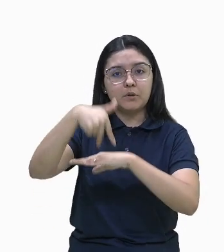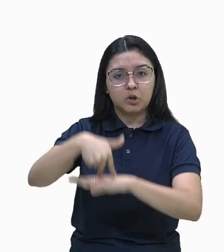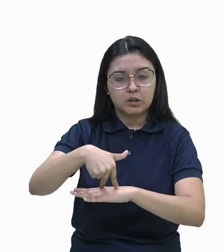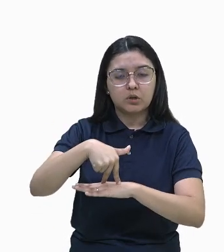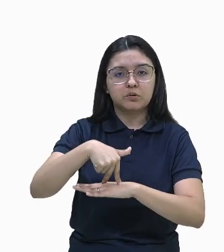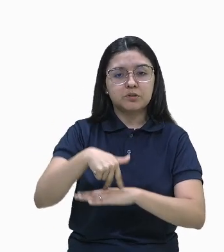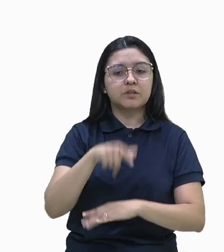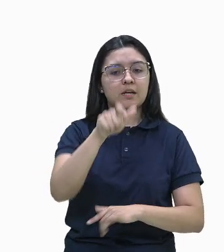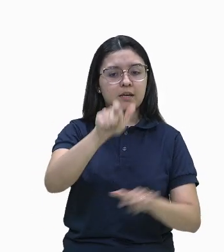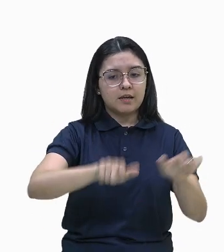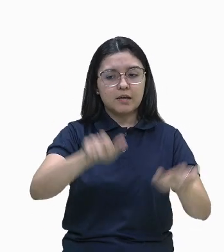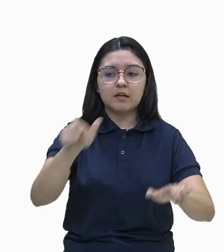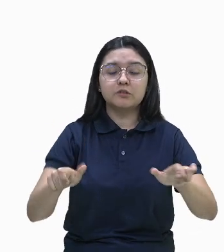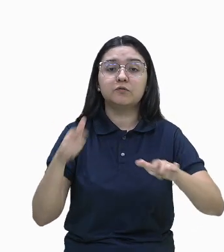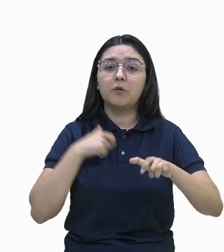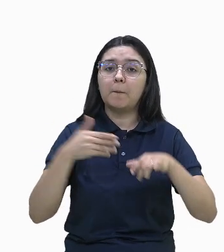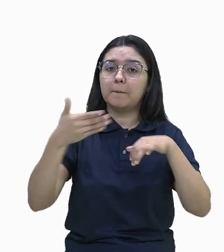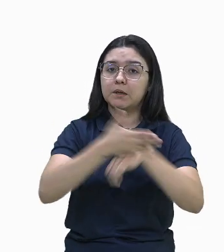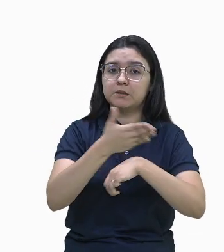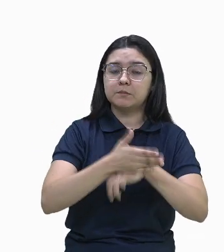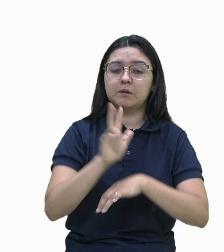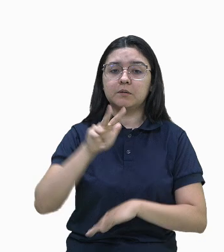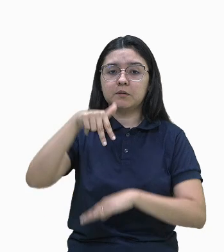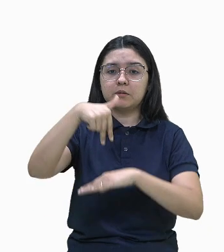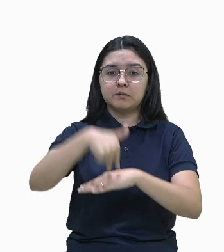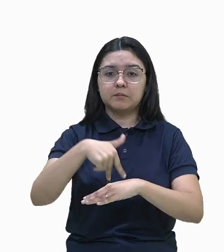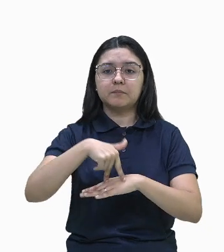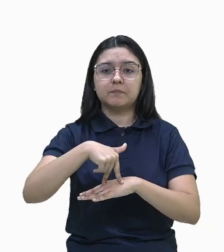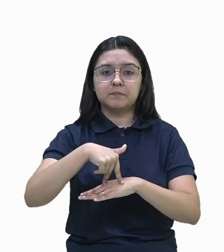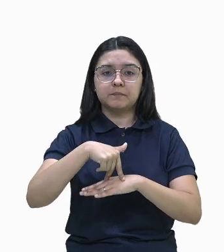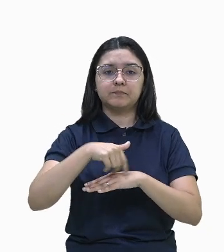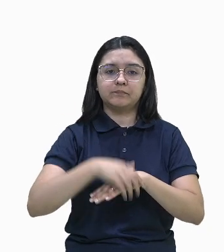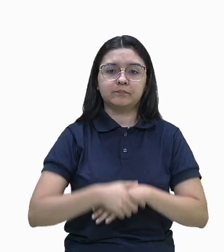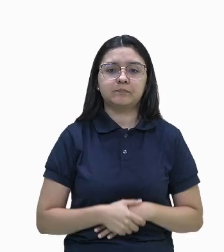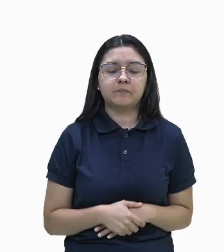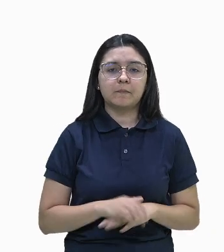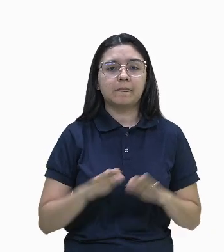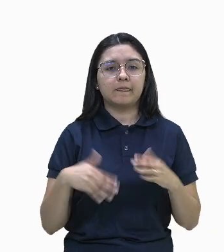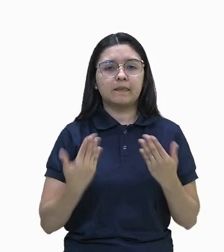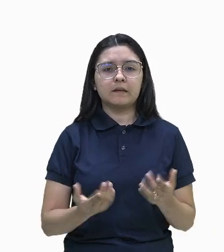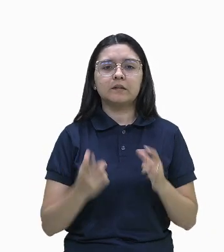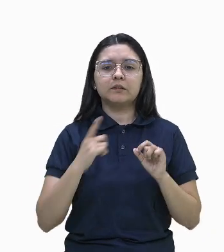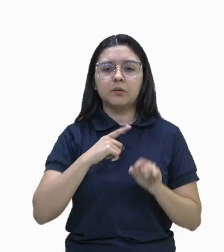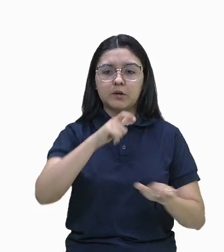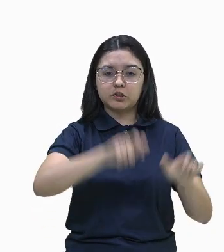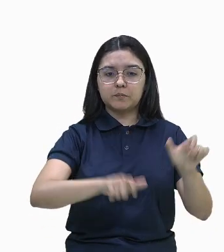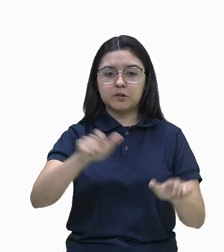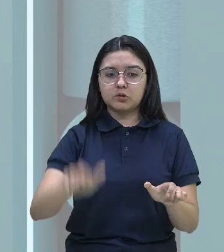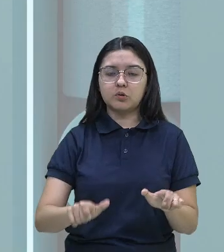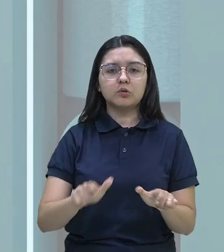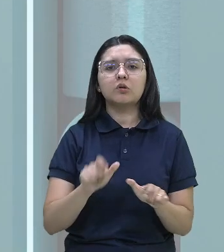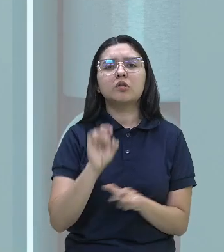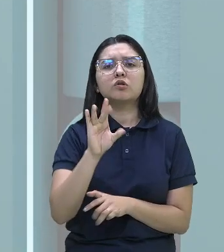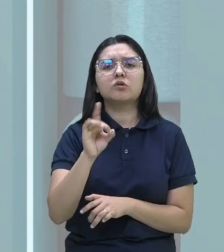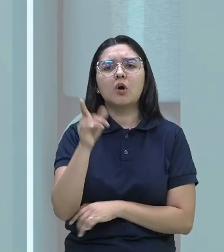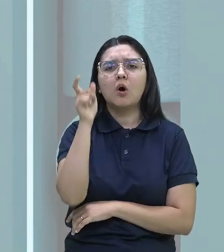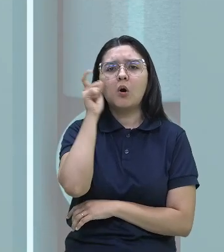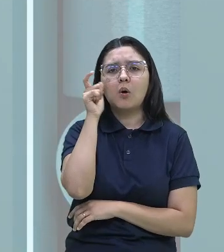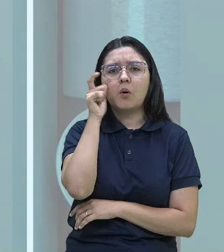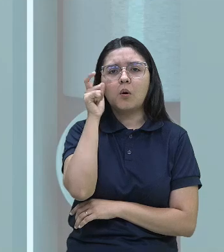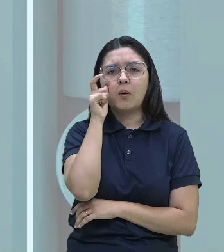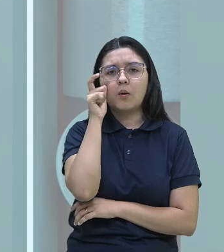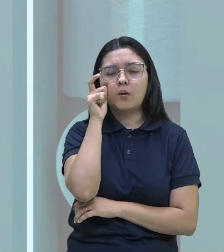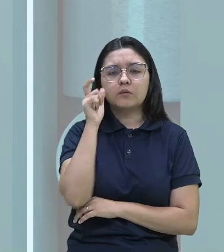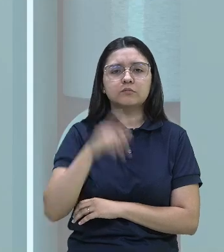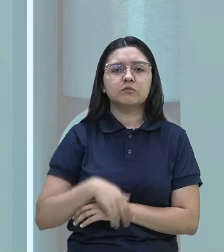seja protagonista e transformador da ação dramática. Então, o espectador não vai ser apenas como se fosse uma coluna